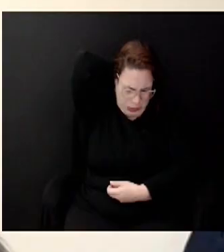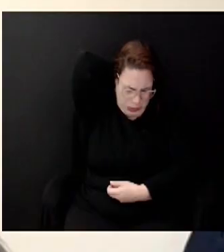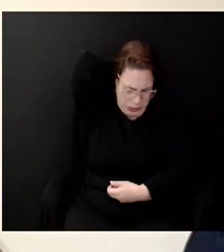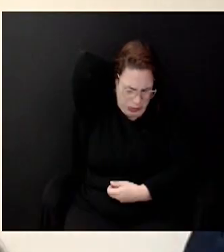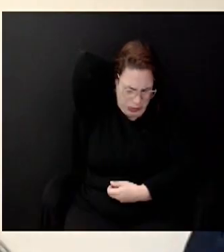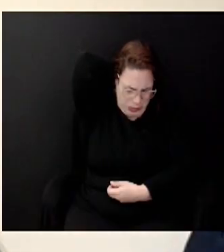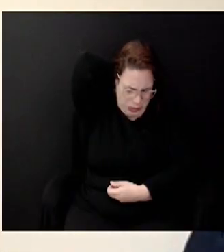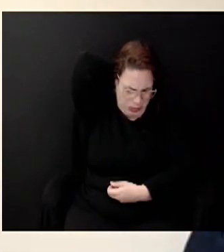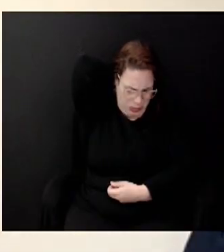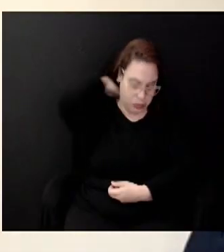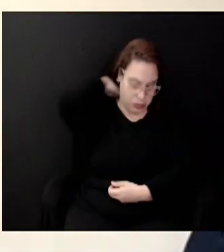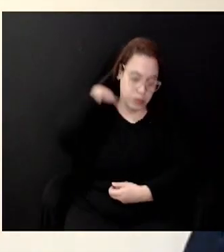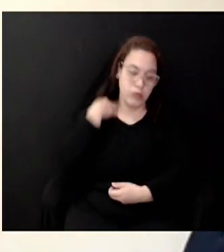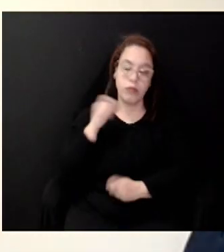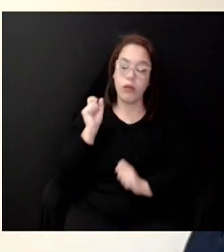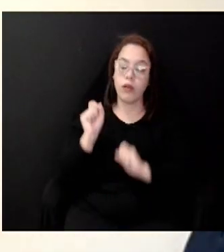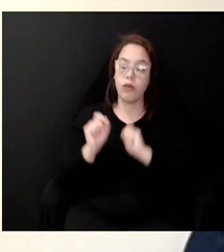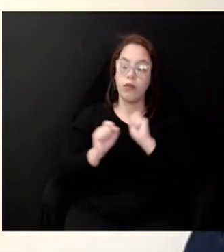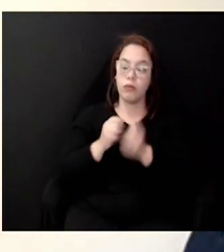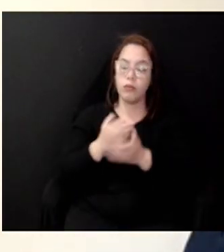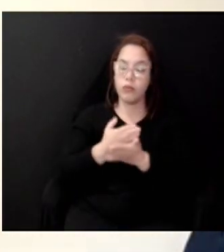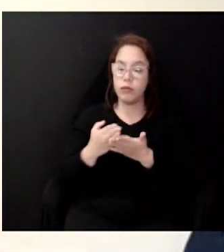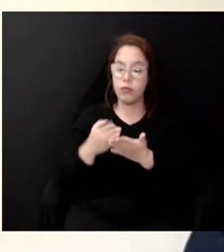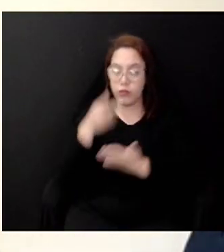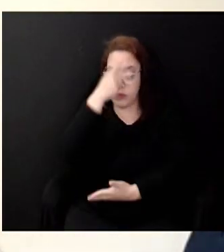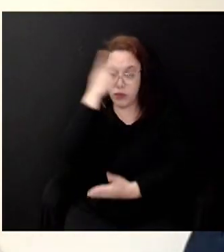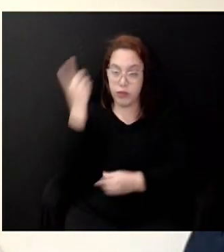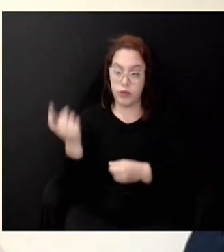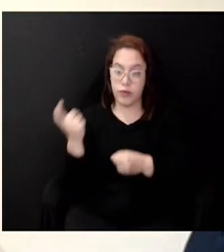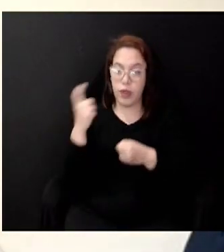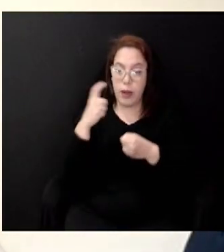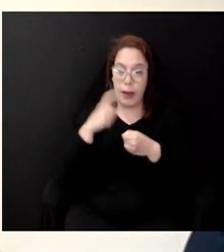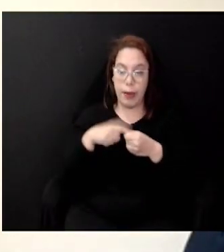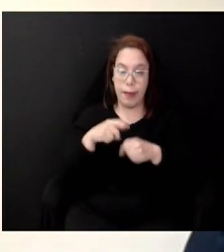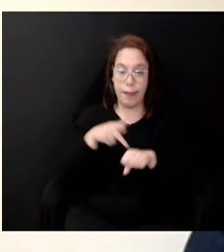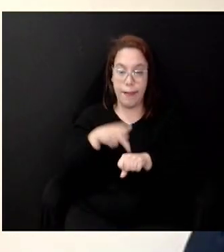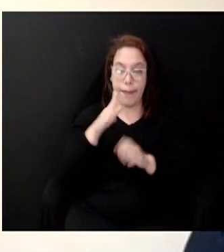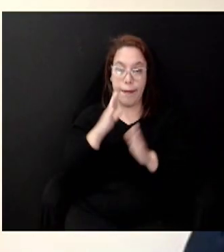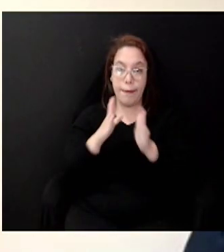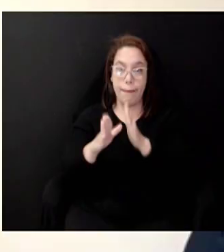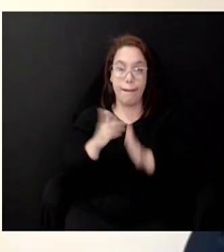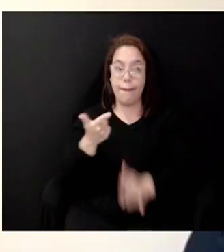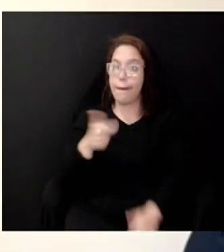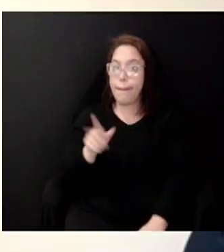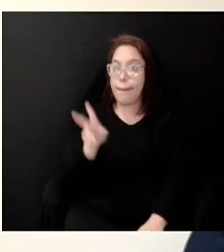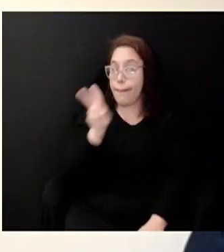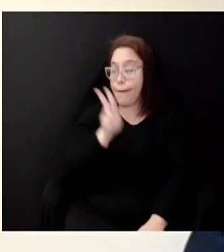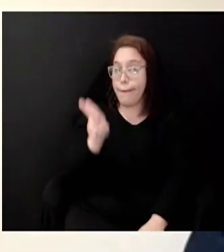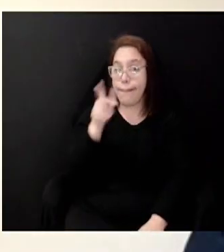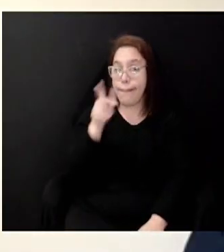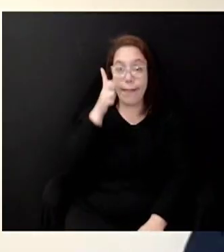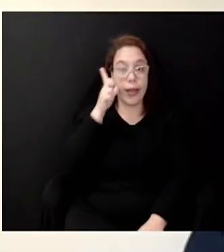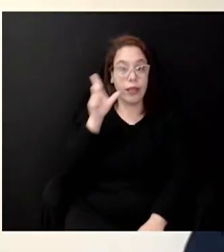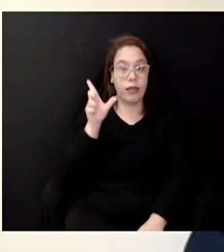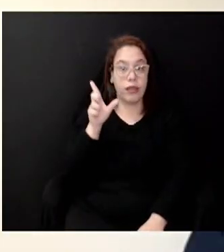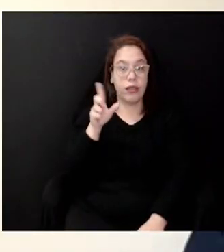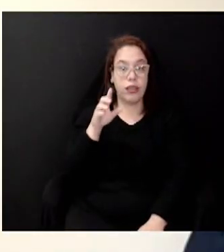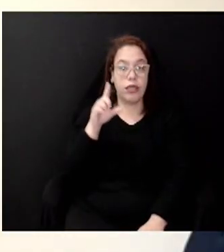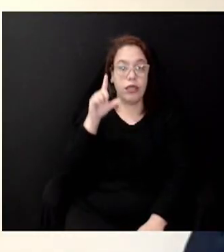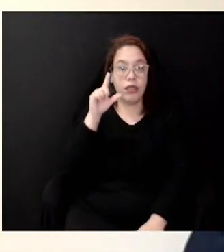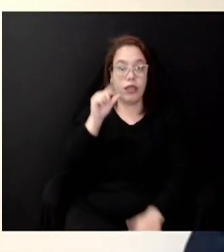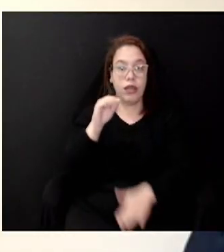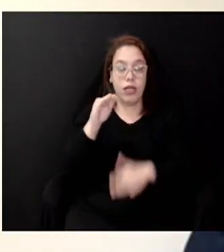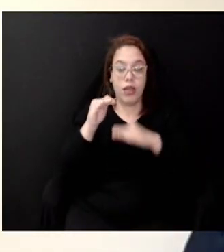que quando a pessoa volta após um período sem o uso, ela consegue voltar de uma forma mais